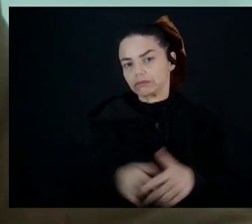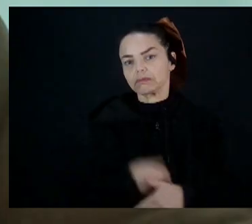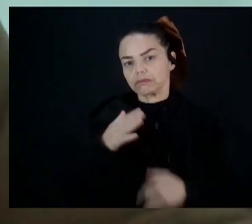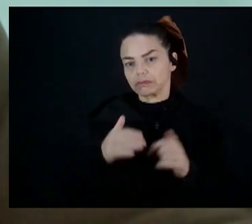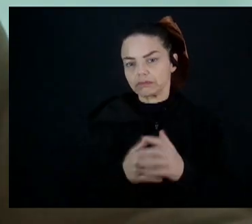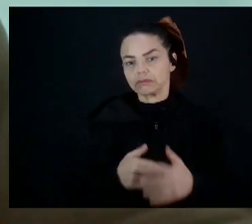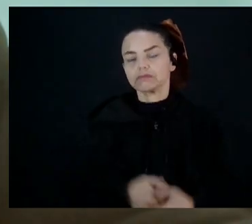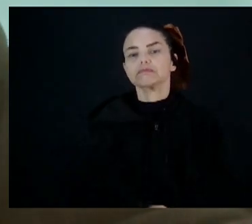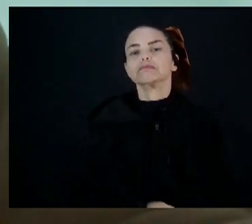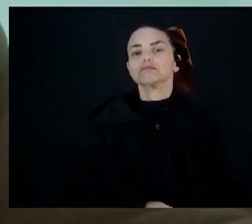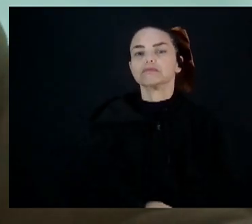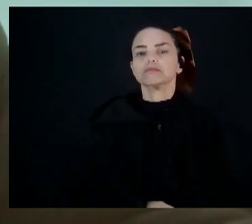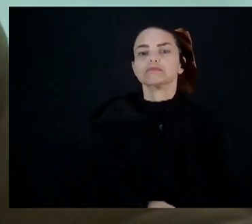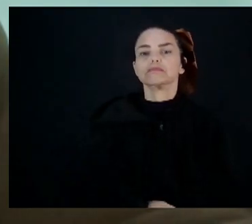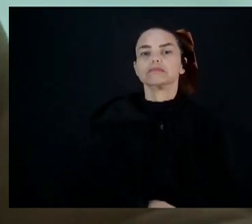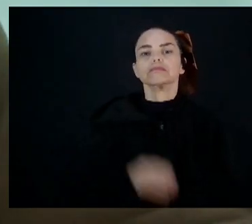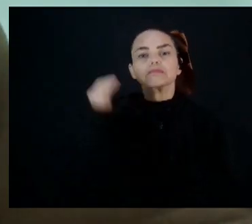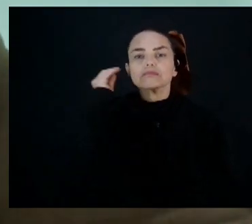o que eu sempre tento